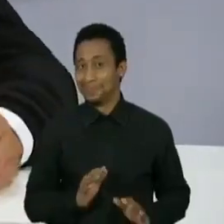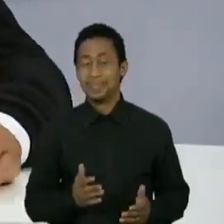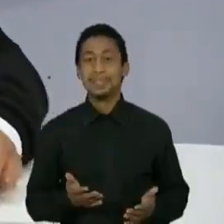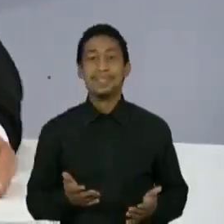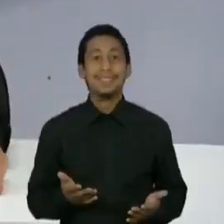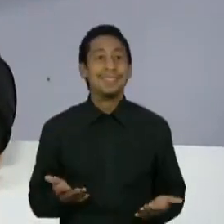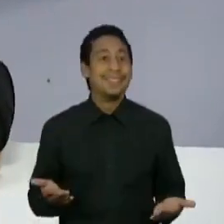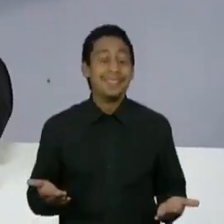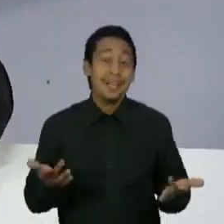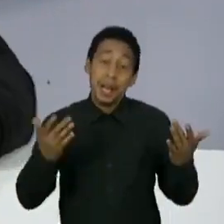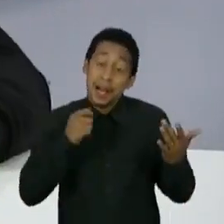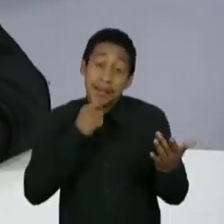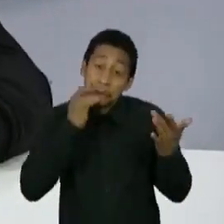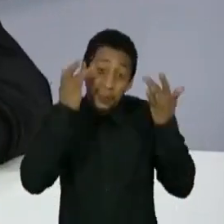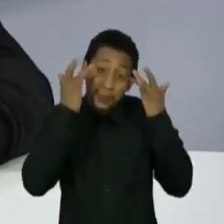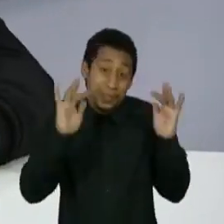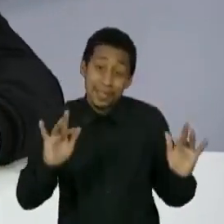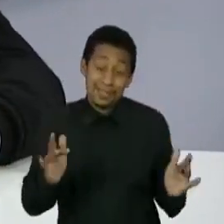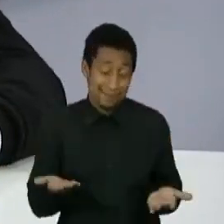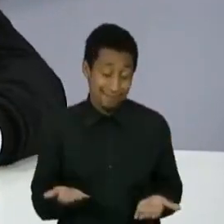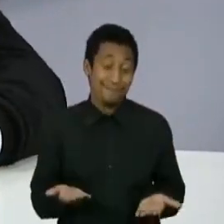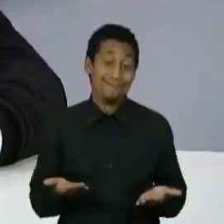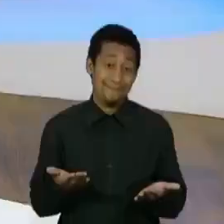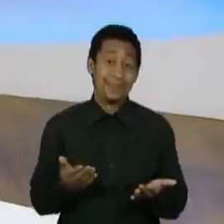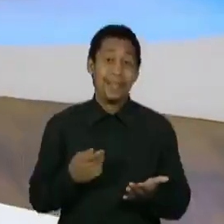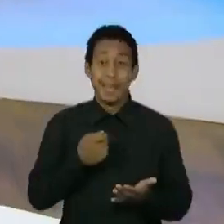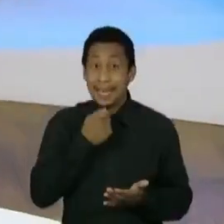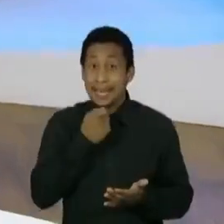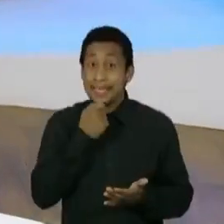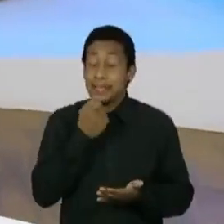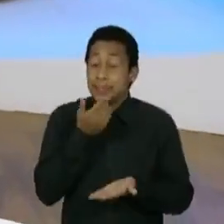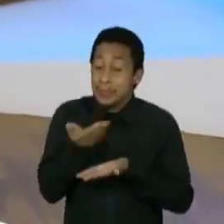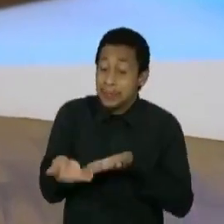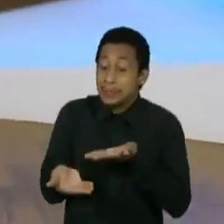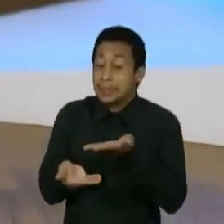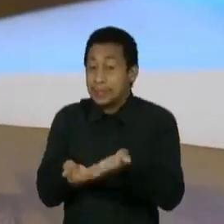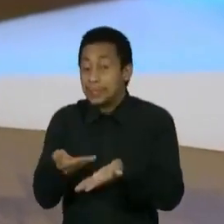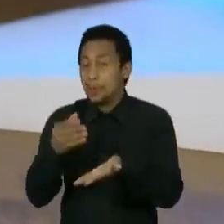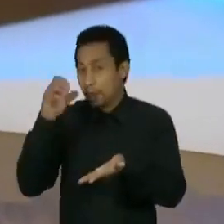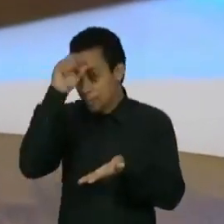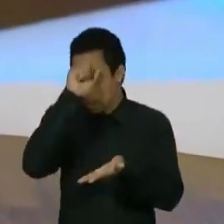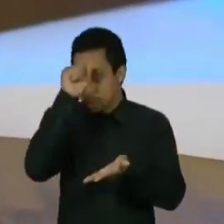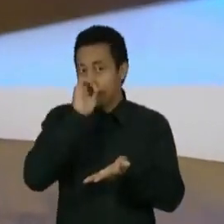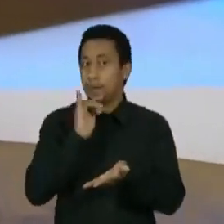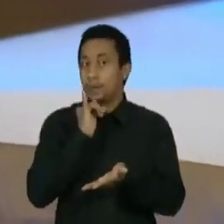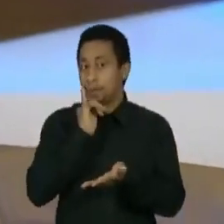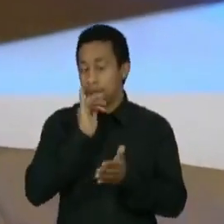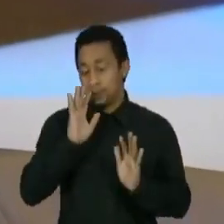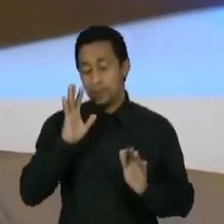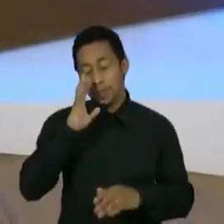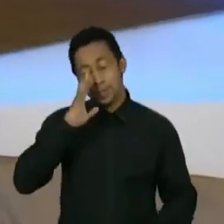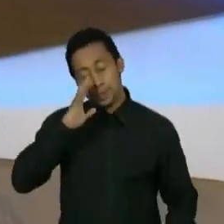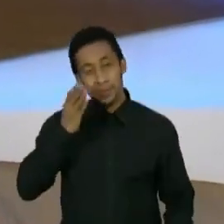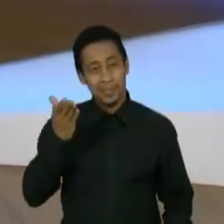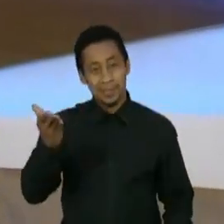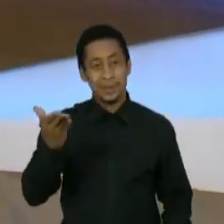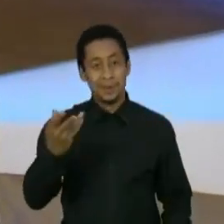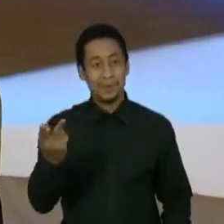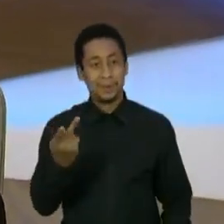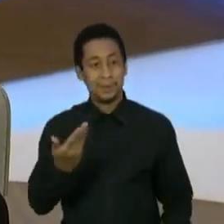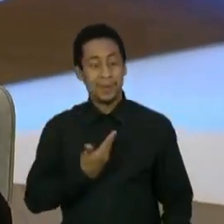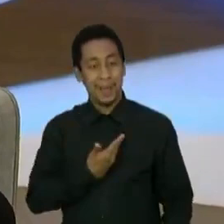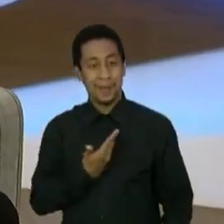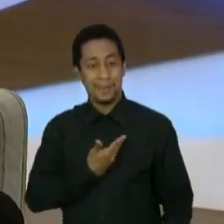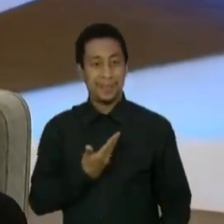simplesmente que eu não sei Kleber Mendonça é uma figura que eu tô aprendendo a conhecer uma admiração profunda por ele nós somos amigos